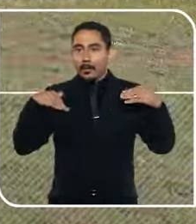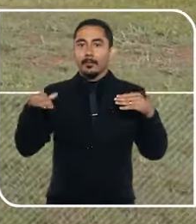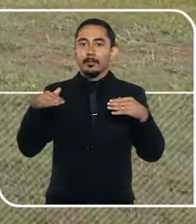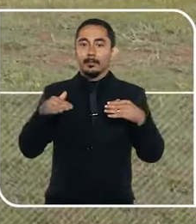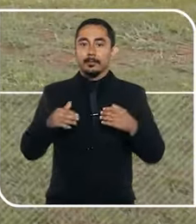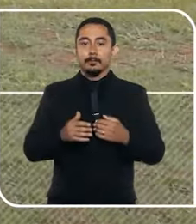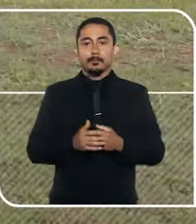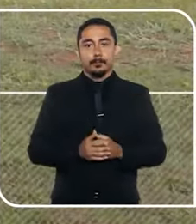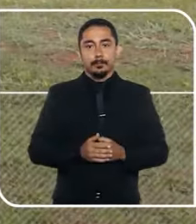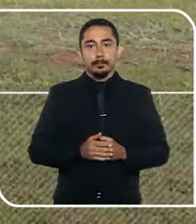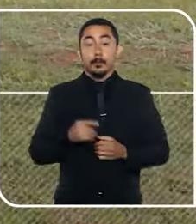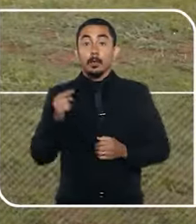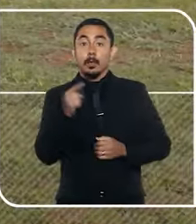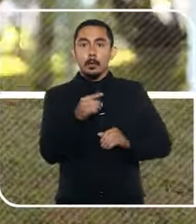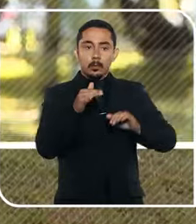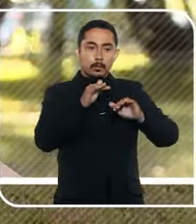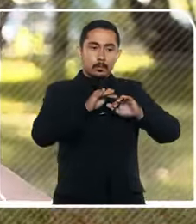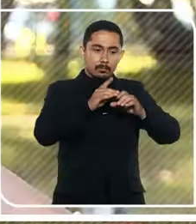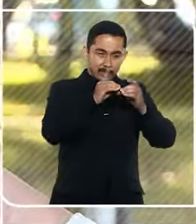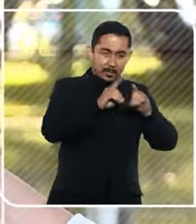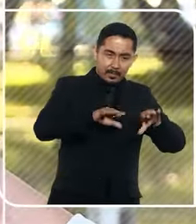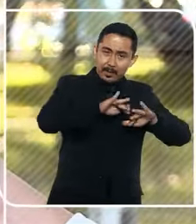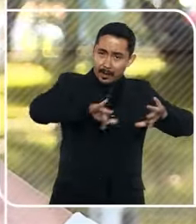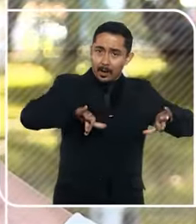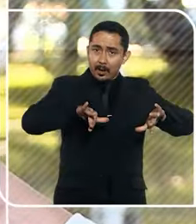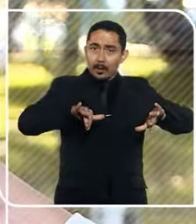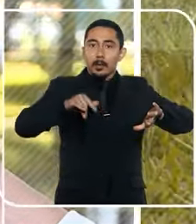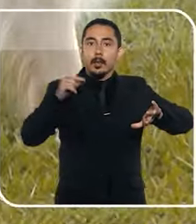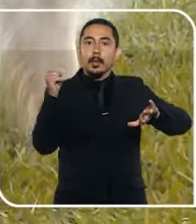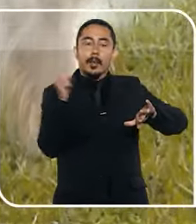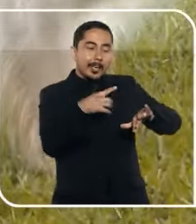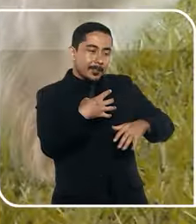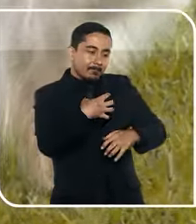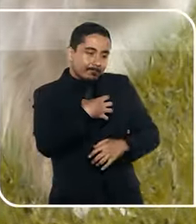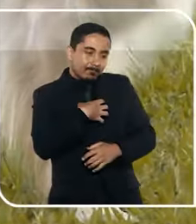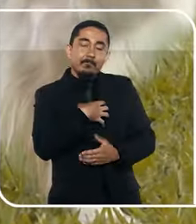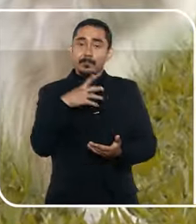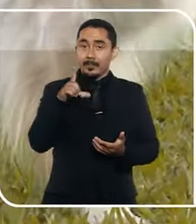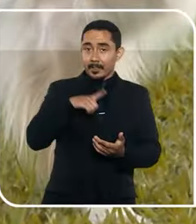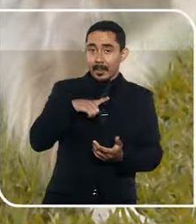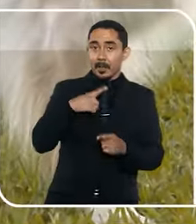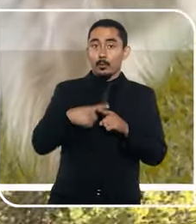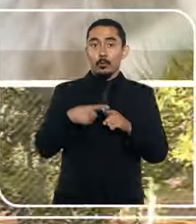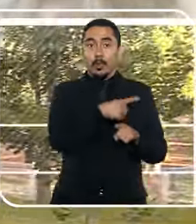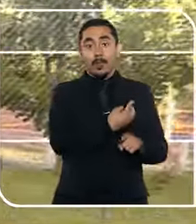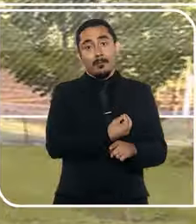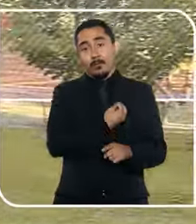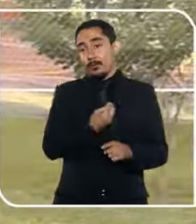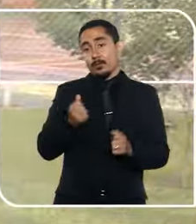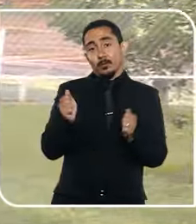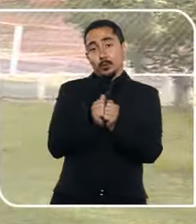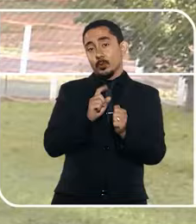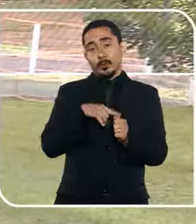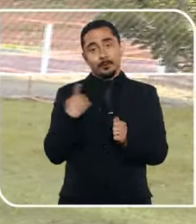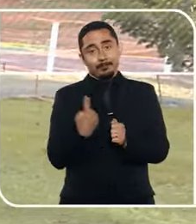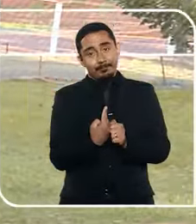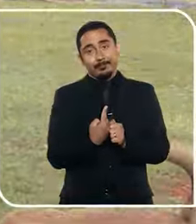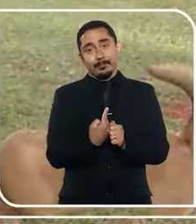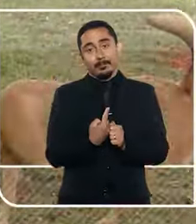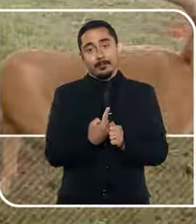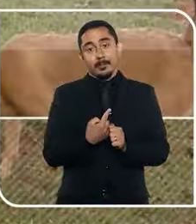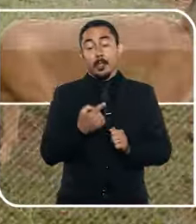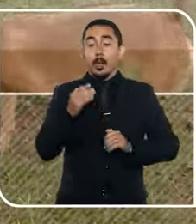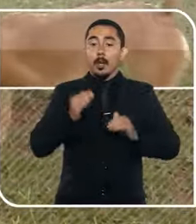família. No caso de separação, o pet sente isso daí, porque ele convive com a gente. Embora ele seja instintivo, essas coisas,